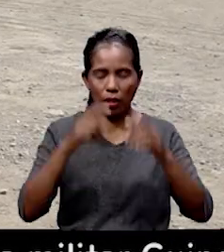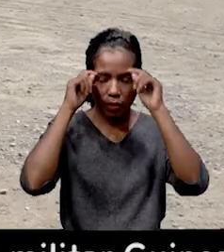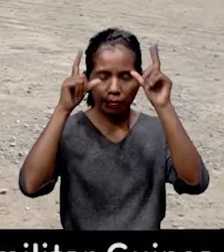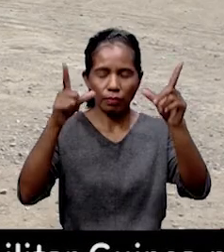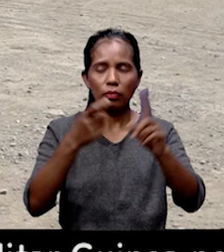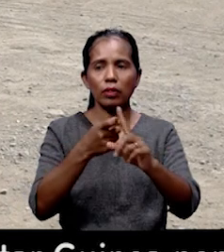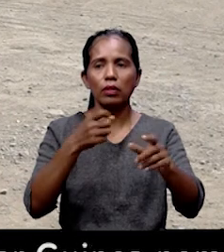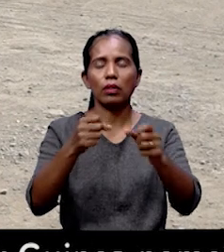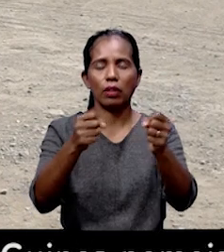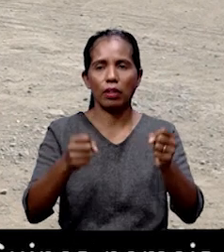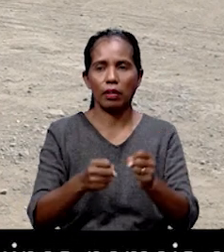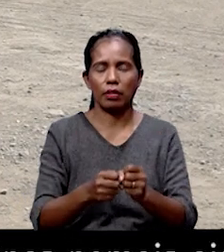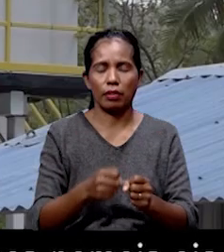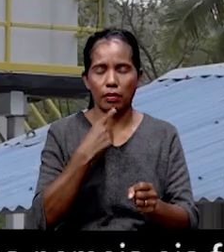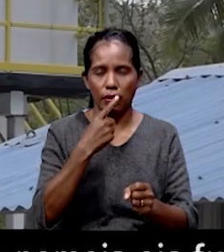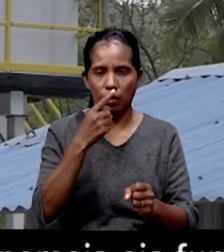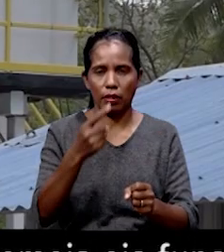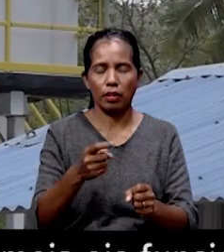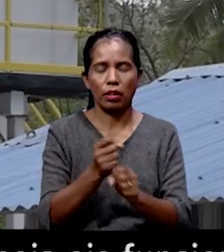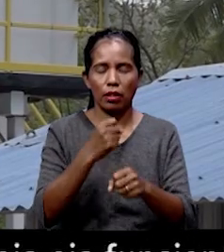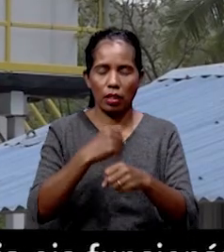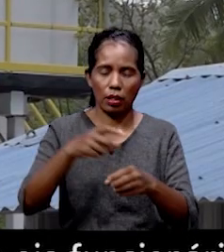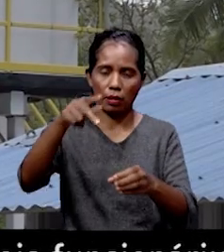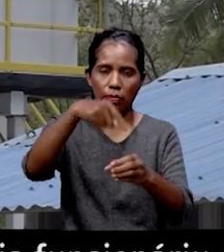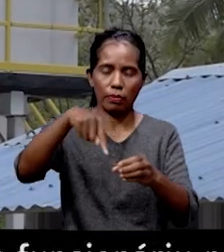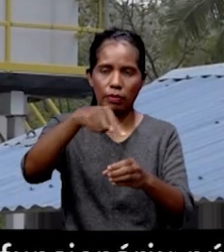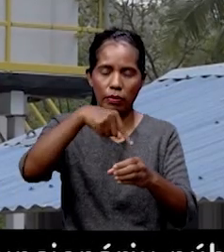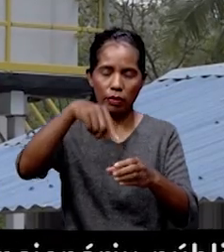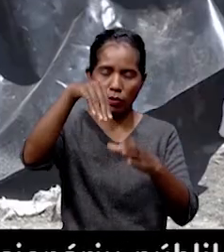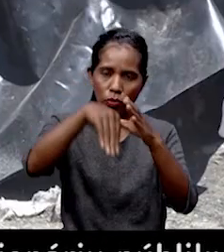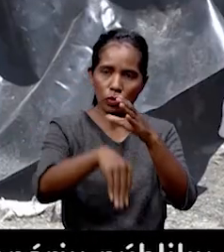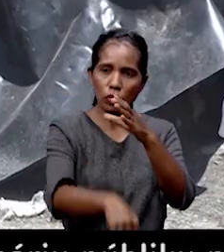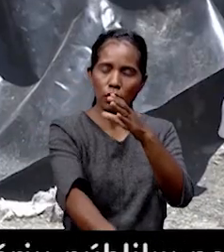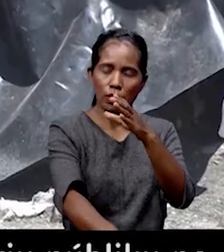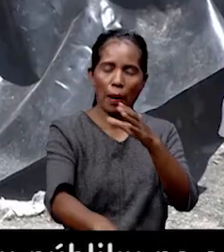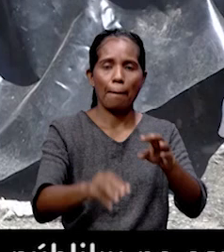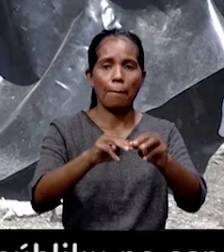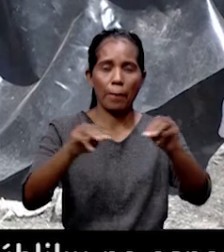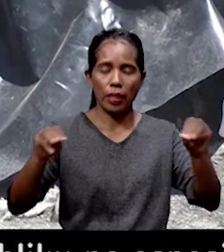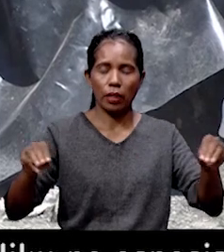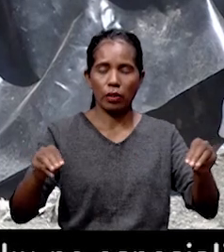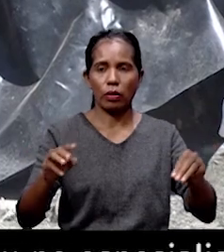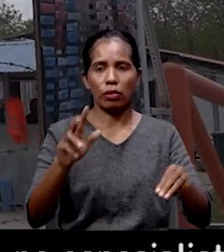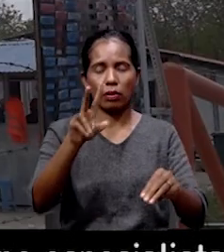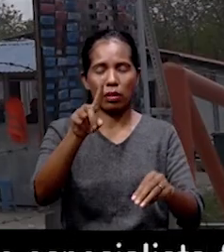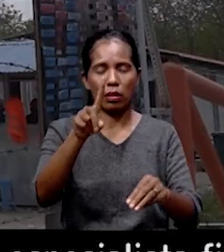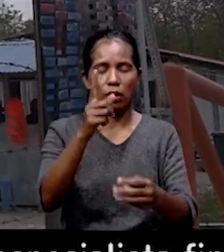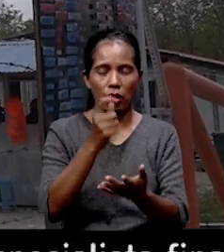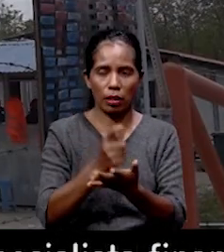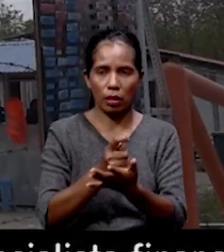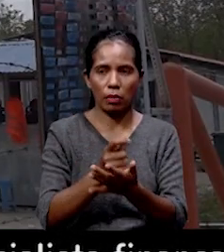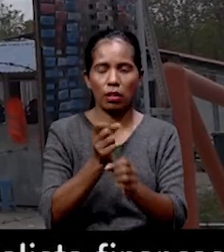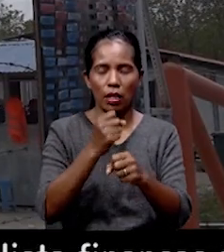husi subcontrator Easter Drilling sei halo perfuração honaru quase metro ri unida resin além de produção mina sei halo ia